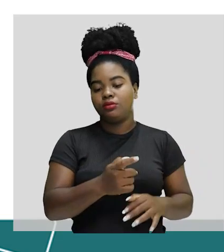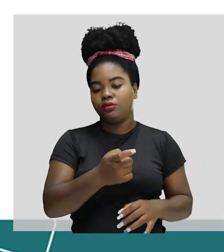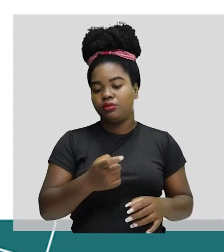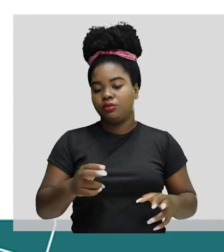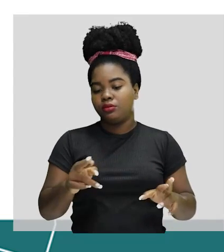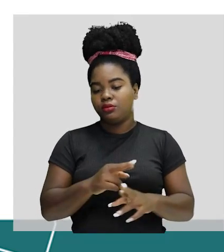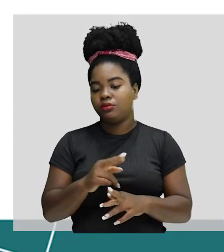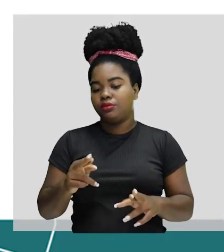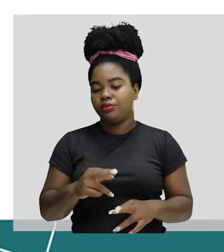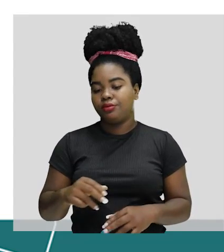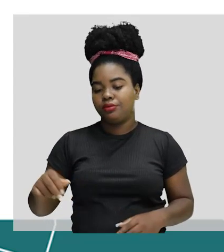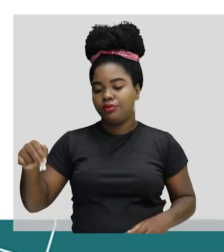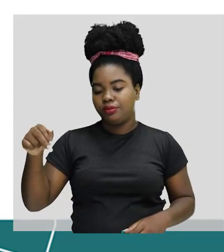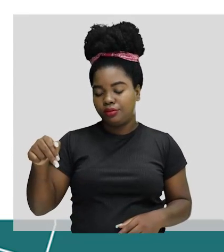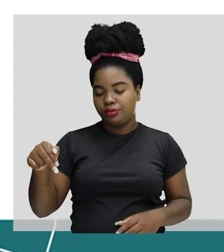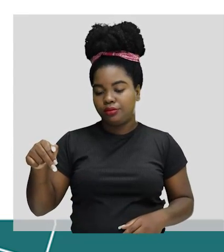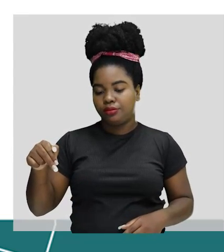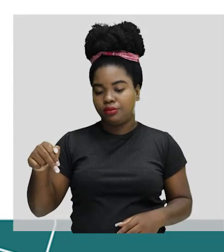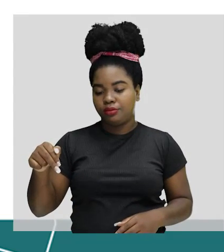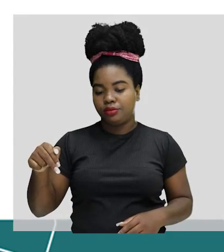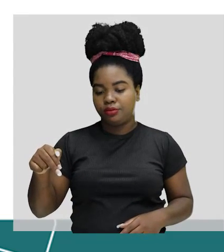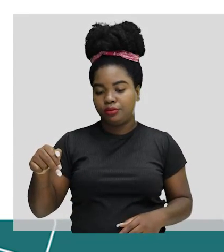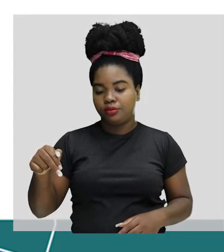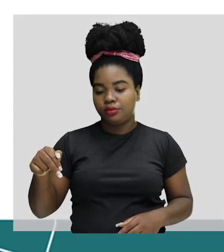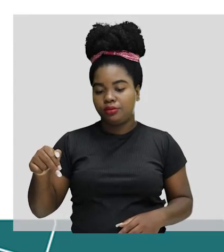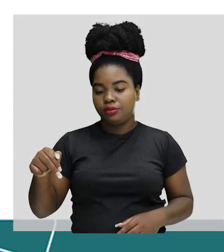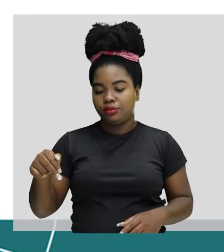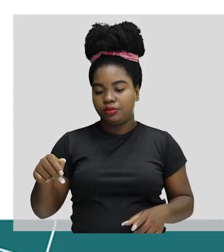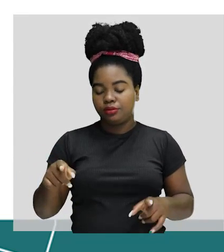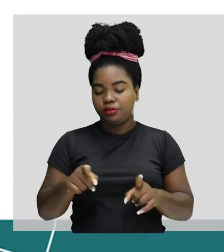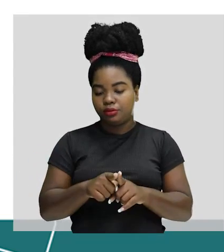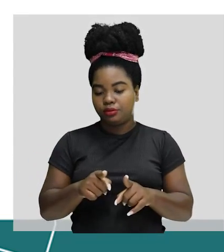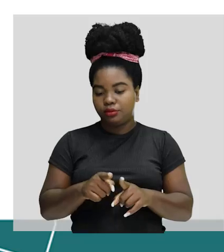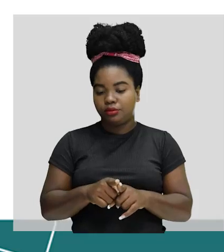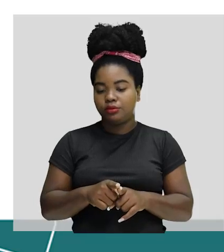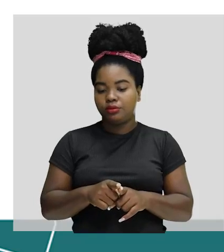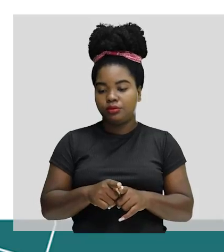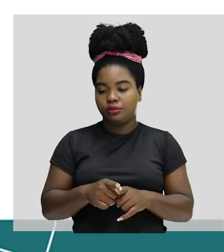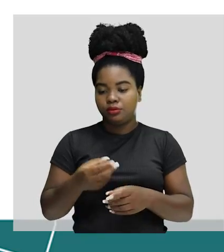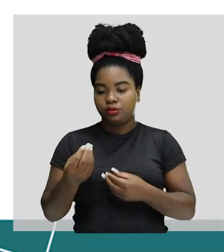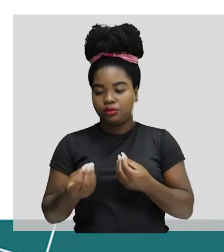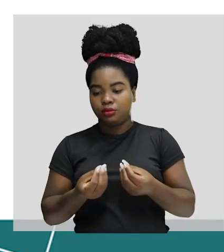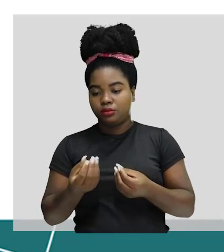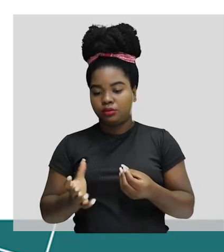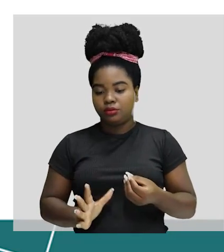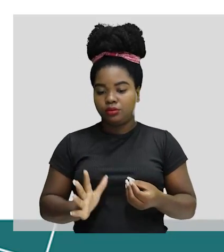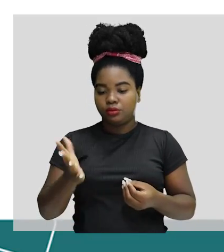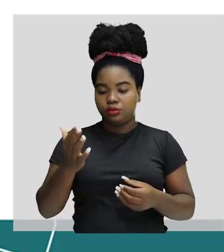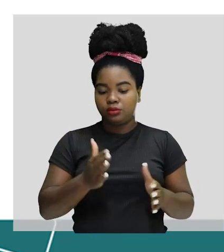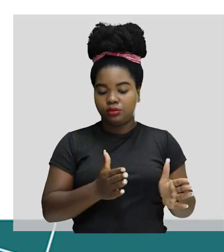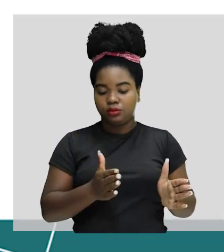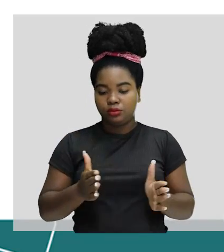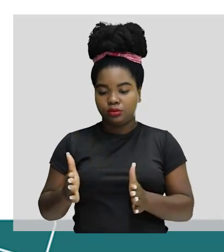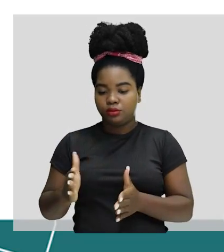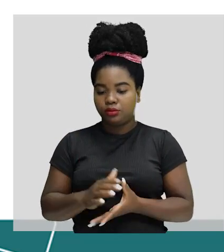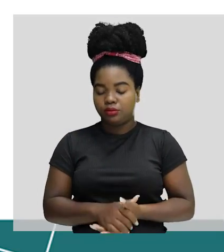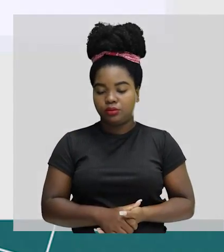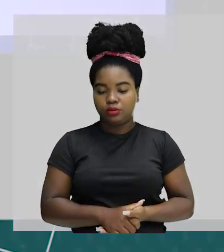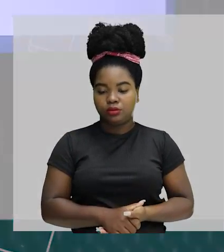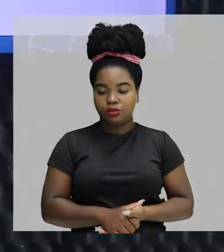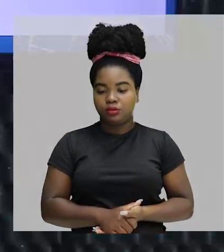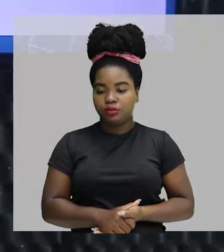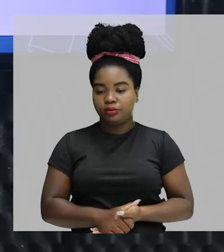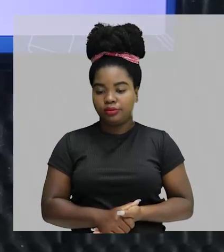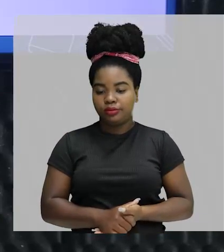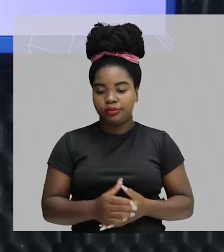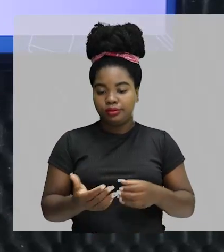tem relação com o n, que é justamente, né, a localização na sequência numérica, tá? Então,